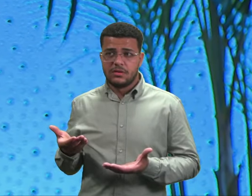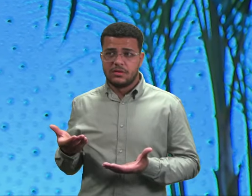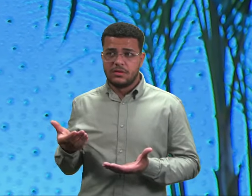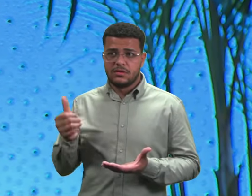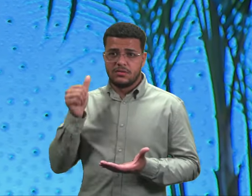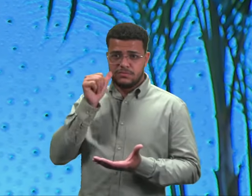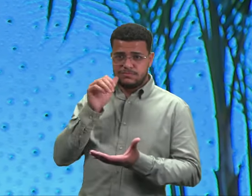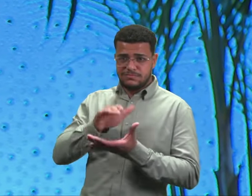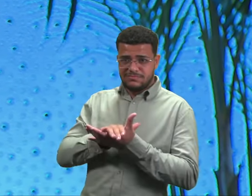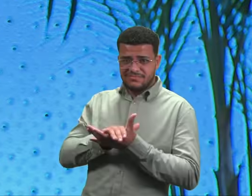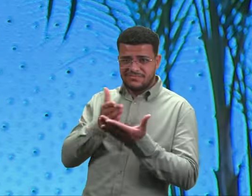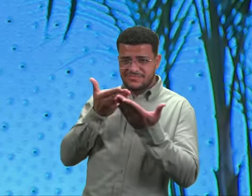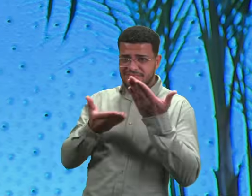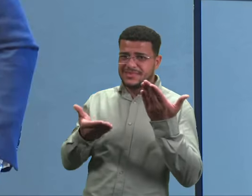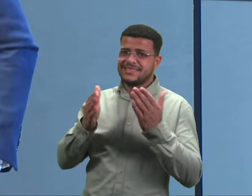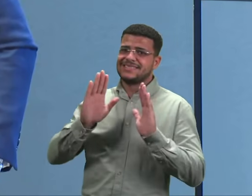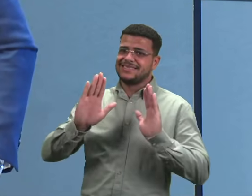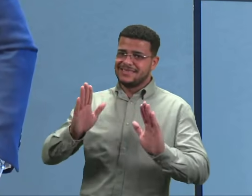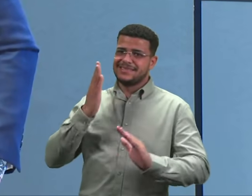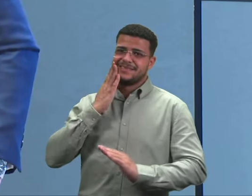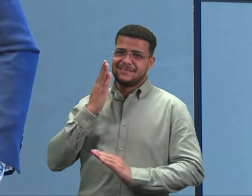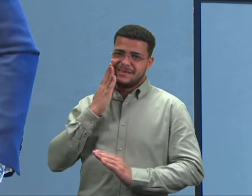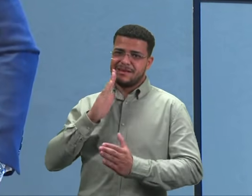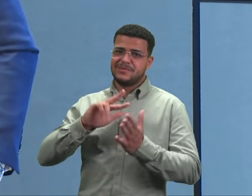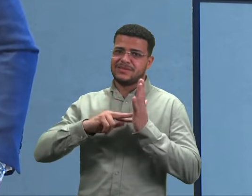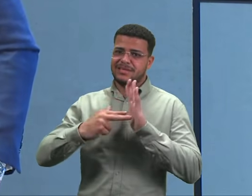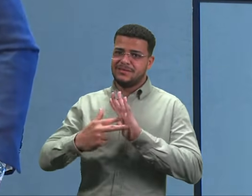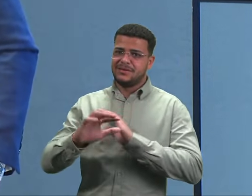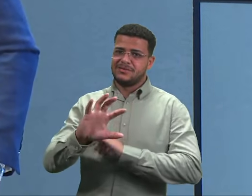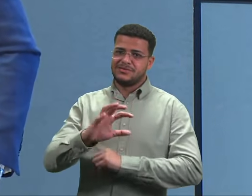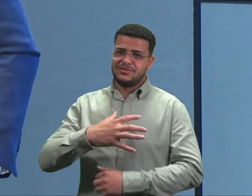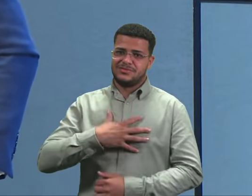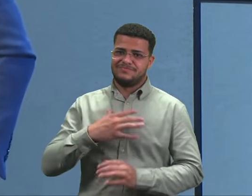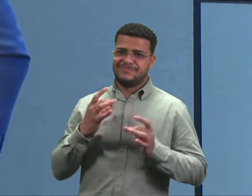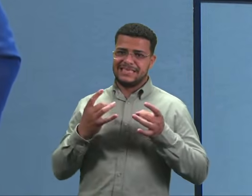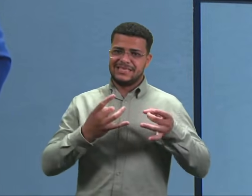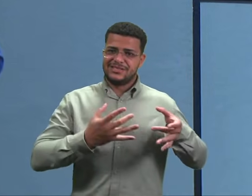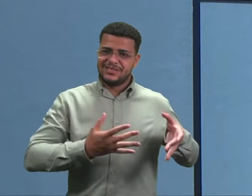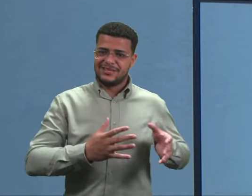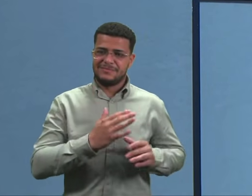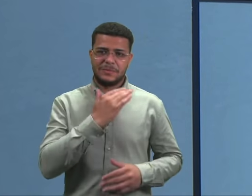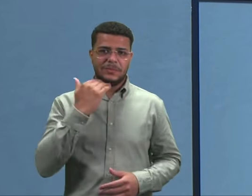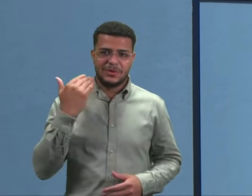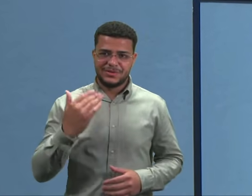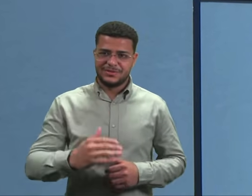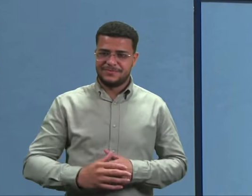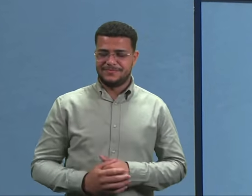Aqueles que perderam sabem o que significa isso. Um dia,